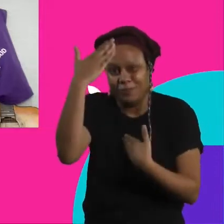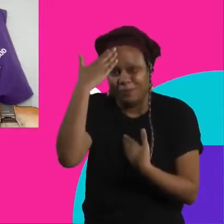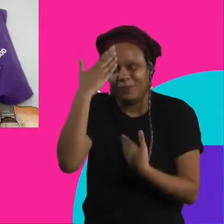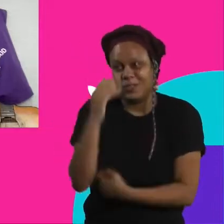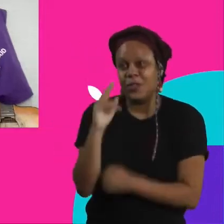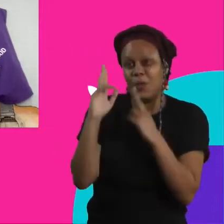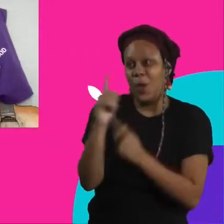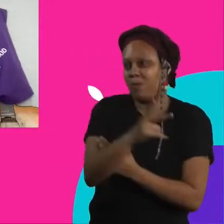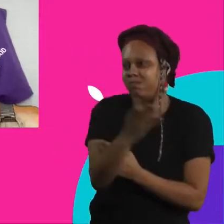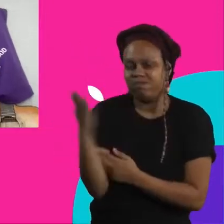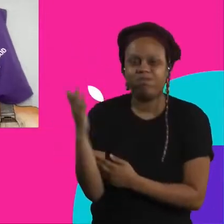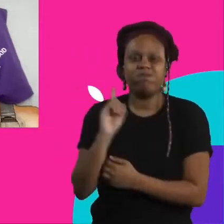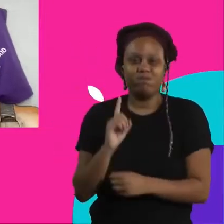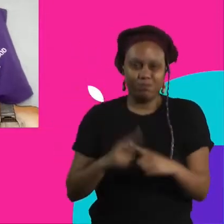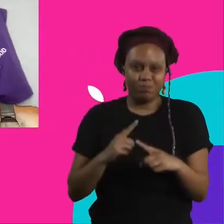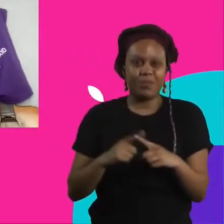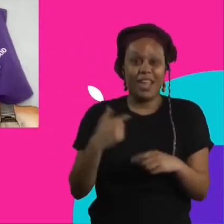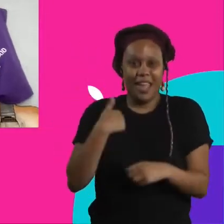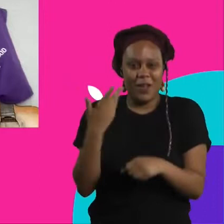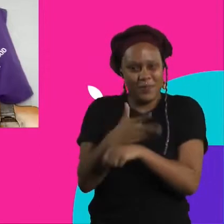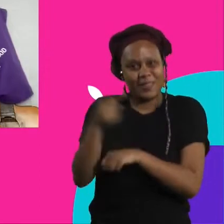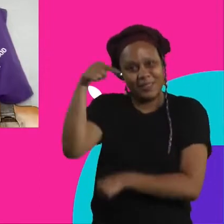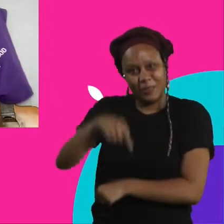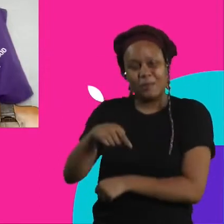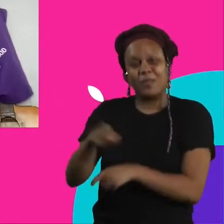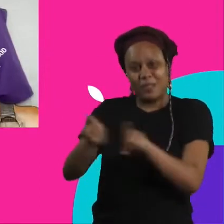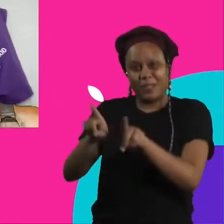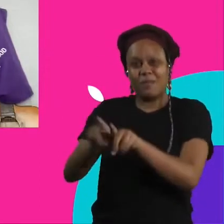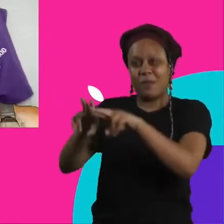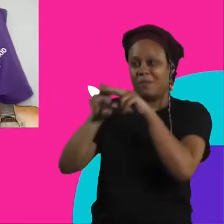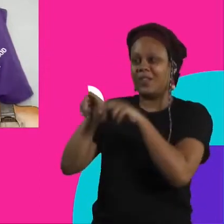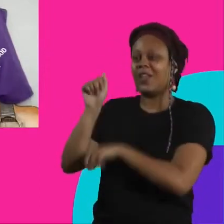porque eu também faço parte desse SGB graças ao Alonso, né? Então,